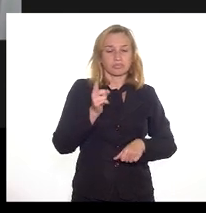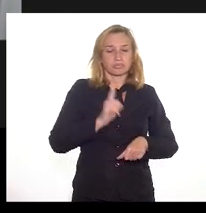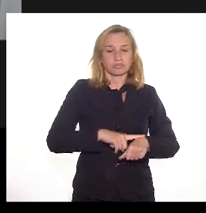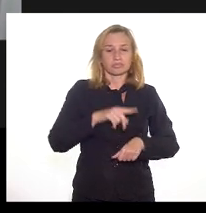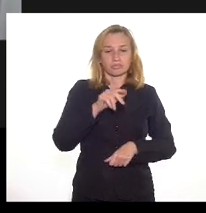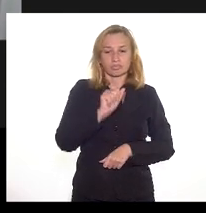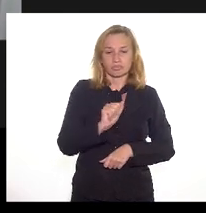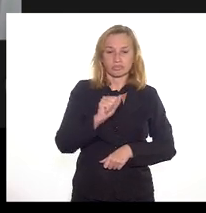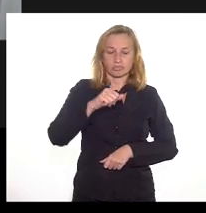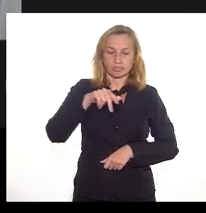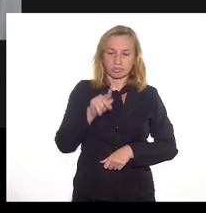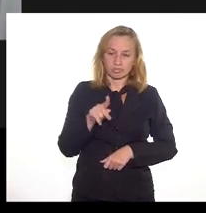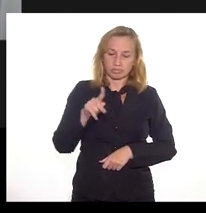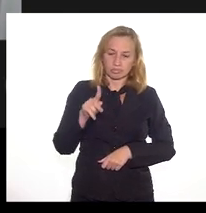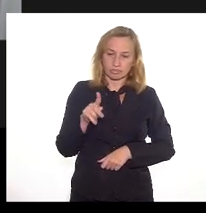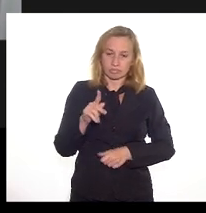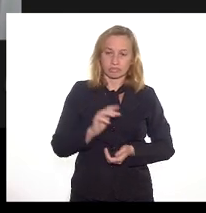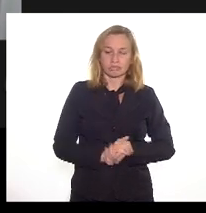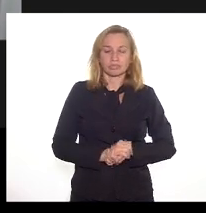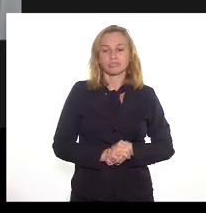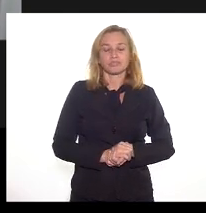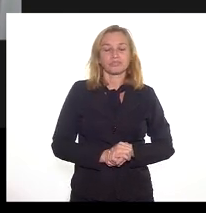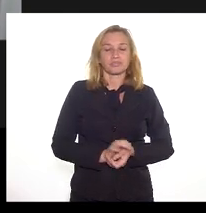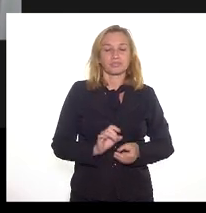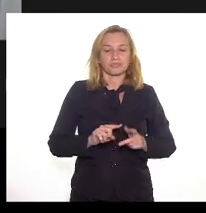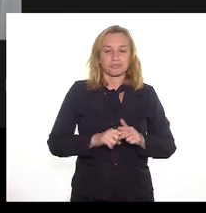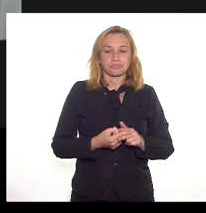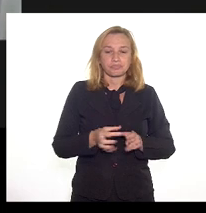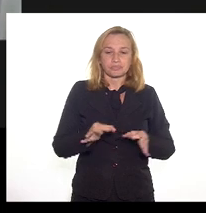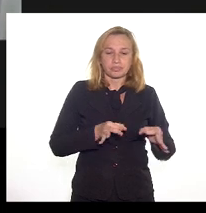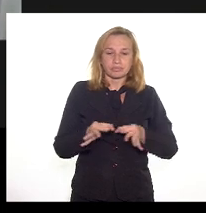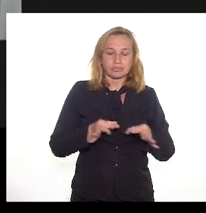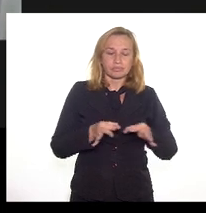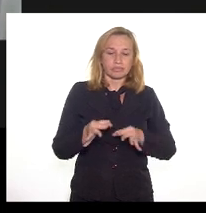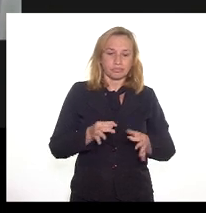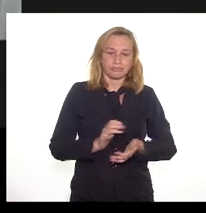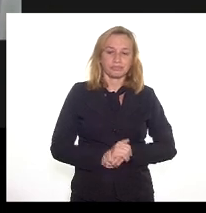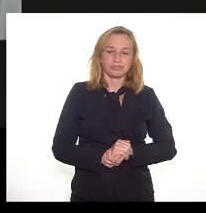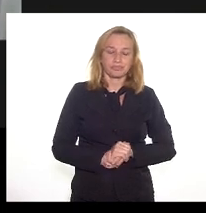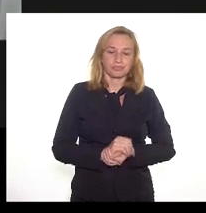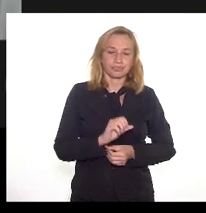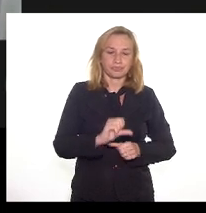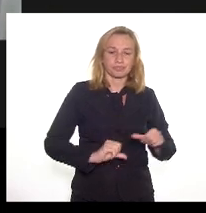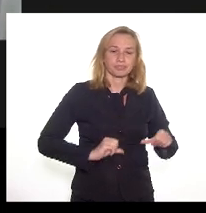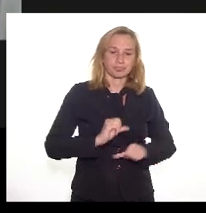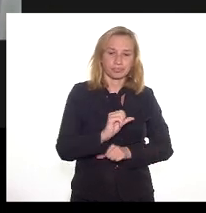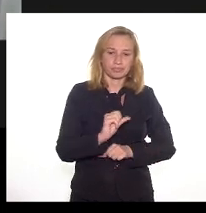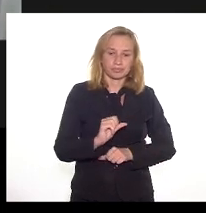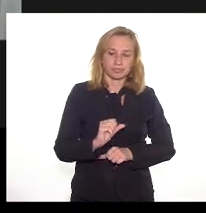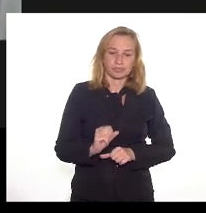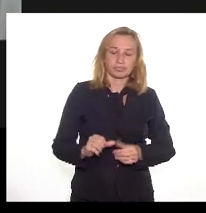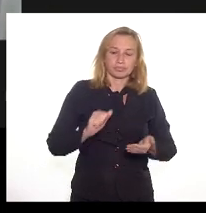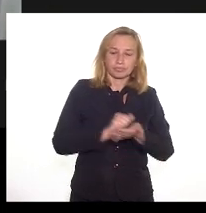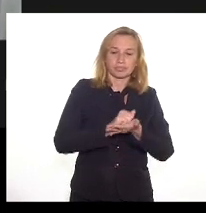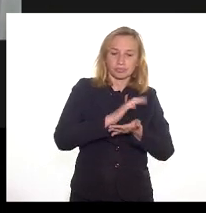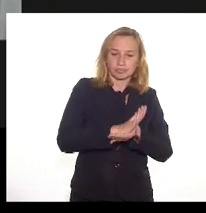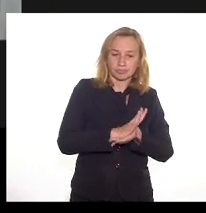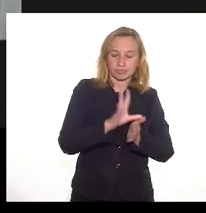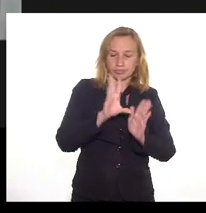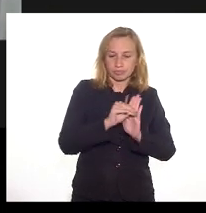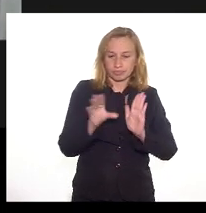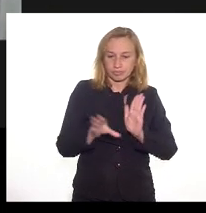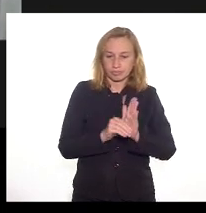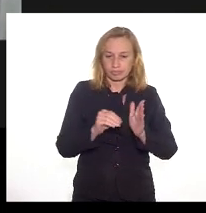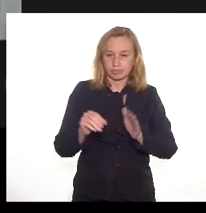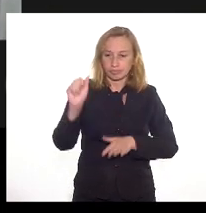colocou um TAC, um termo de ajustamento de conduta, para transformar multas de conteúdo nacional